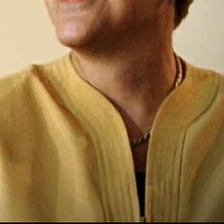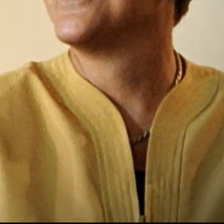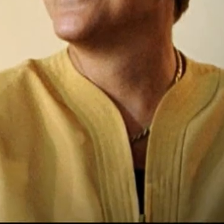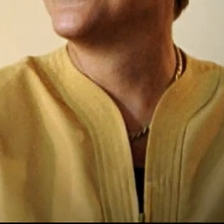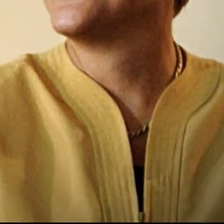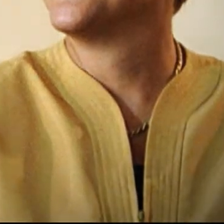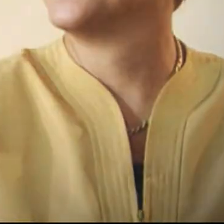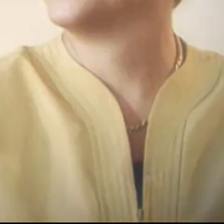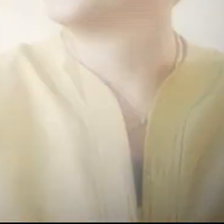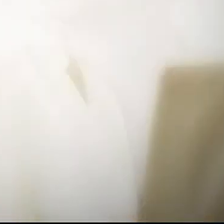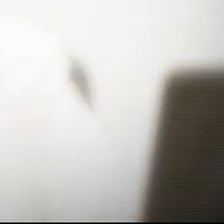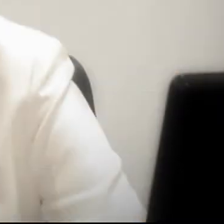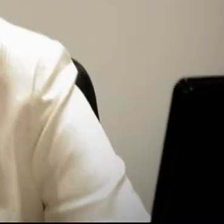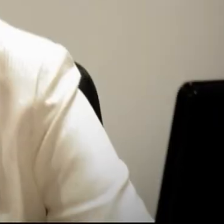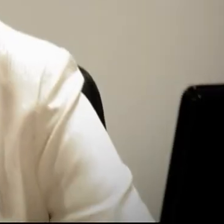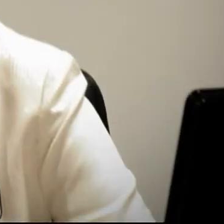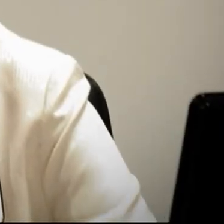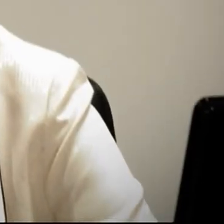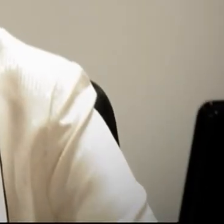o